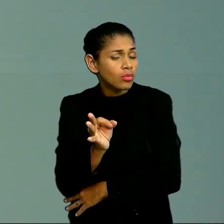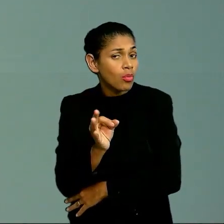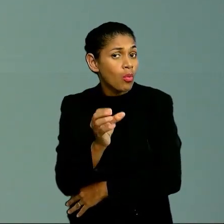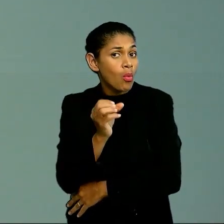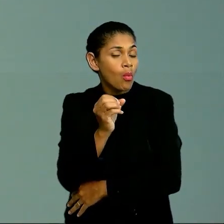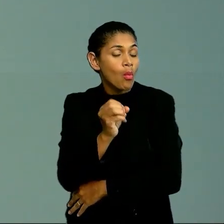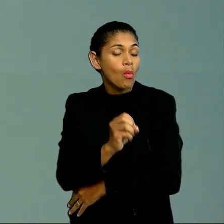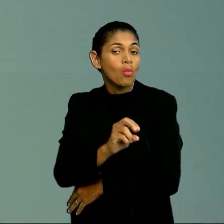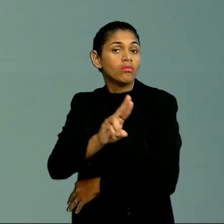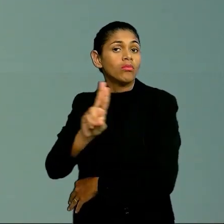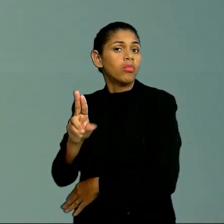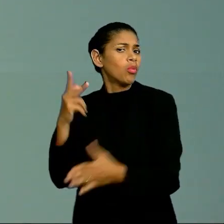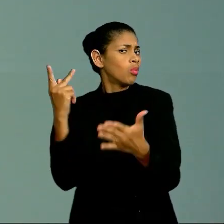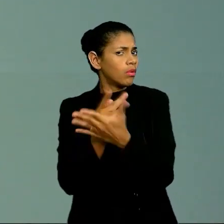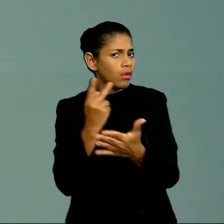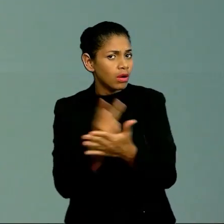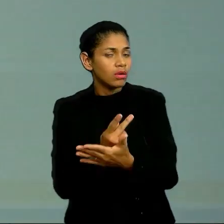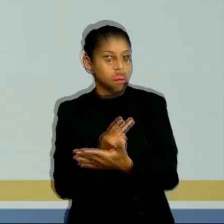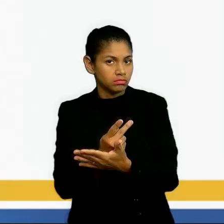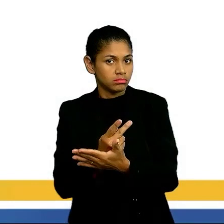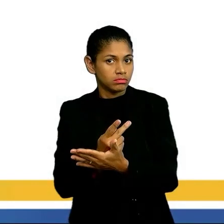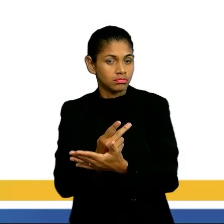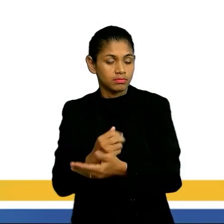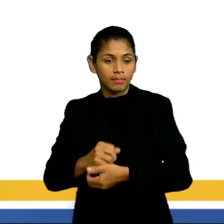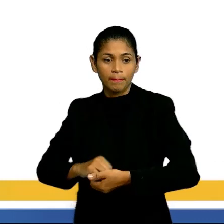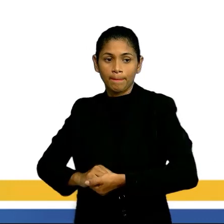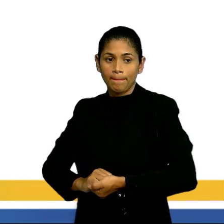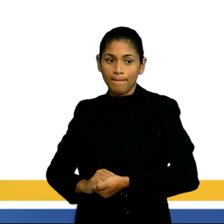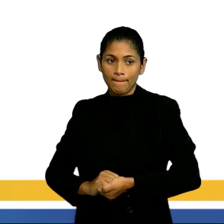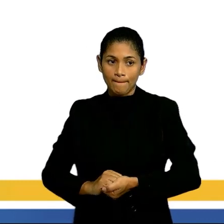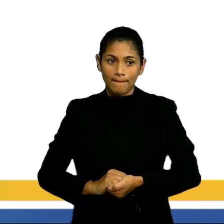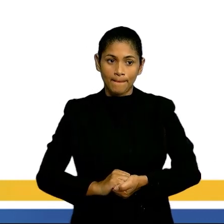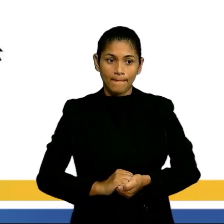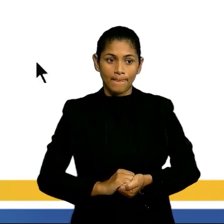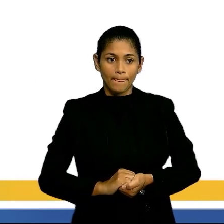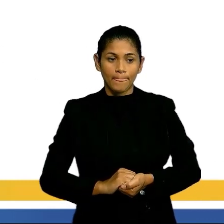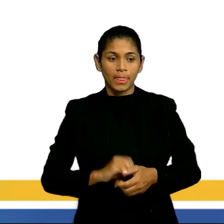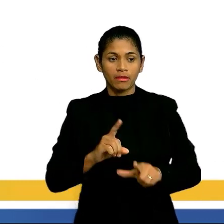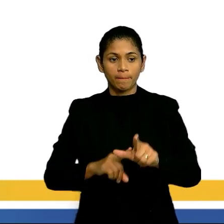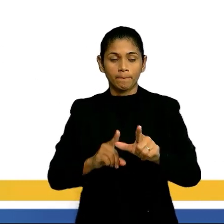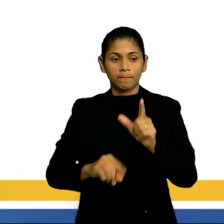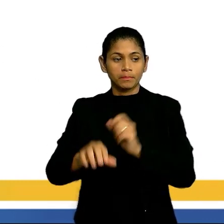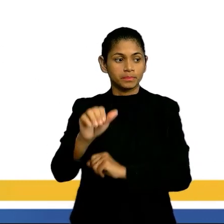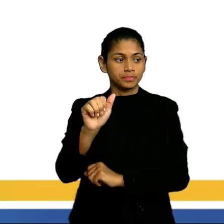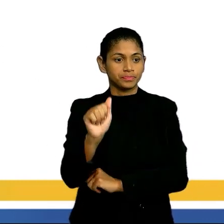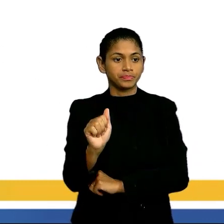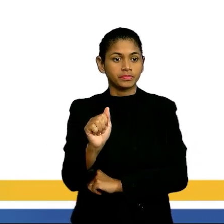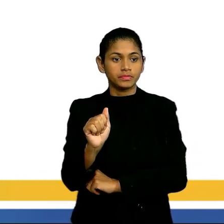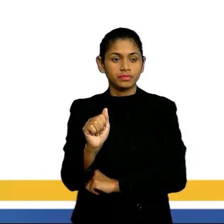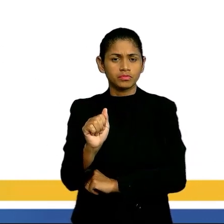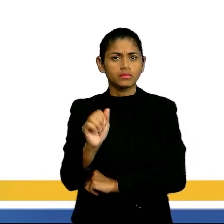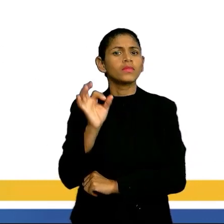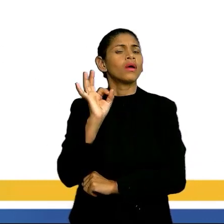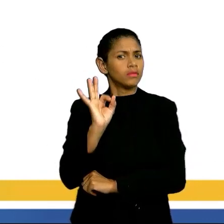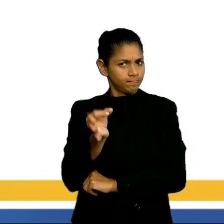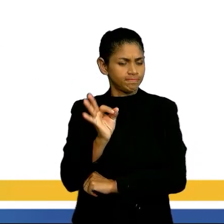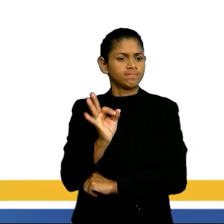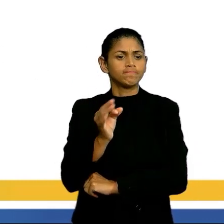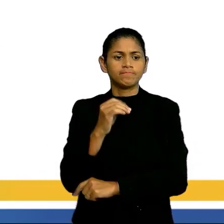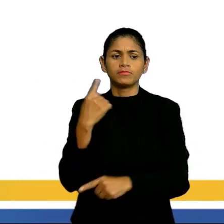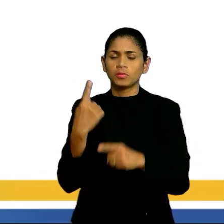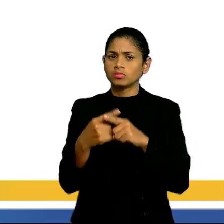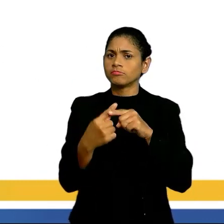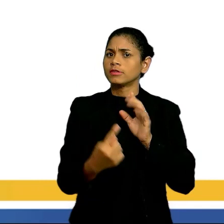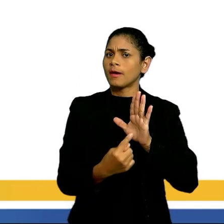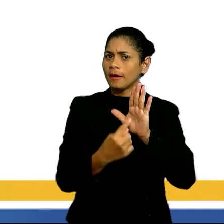humano é o mais evoluído de todos? E a gente vai analisar agora. Alternativa A. Esse texto é correto, pois